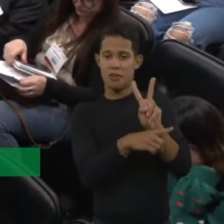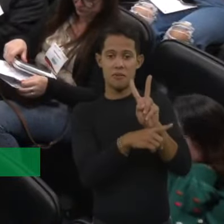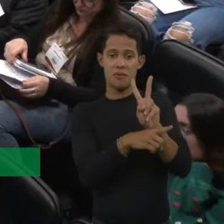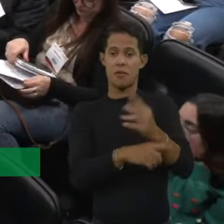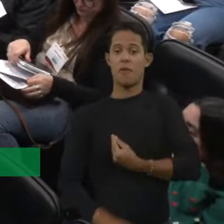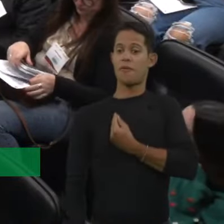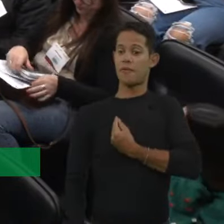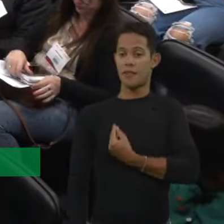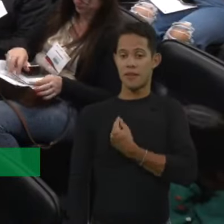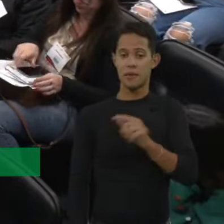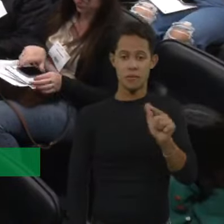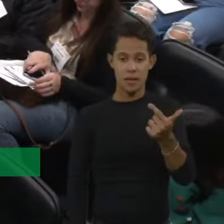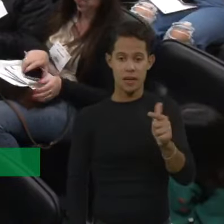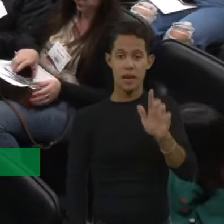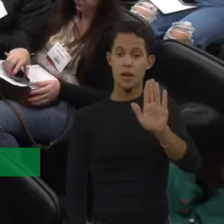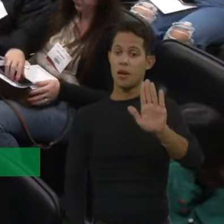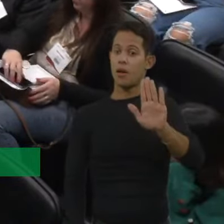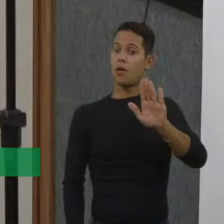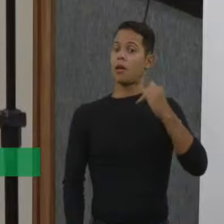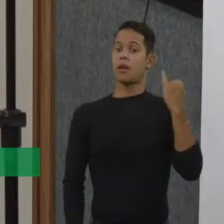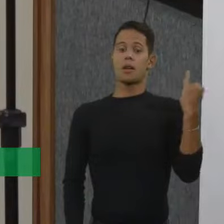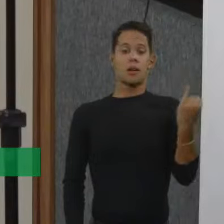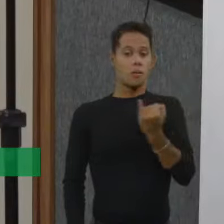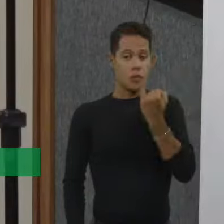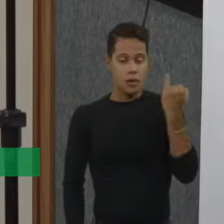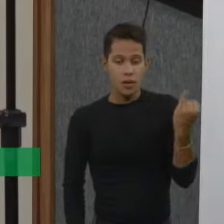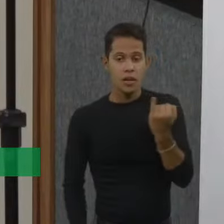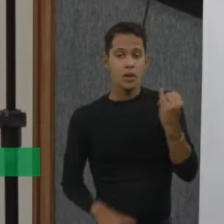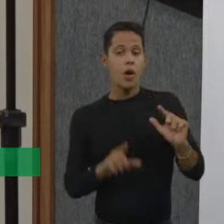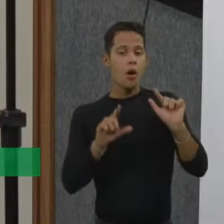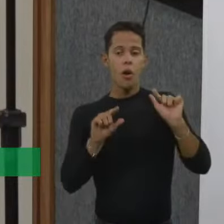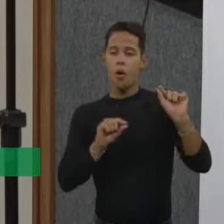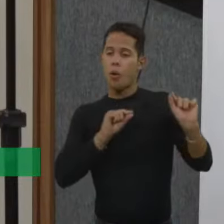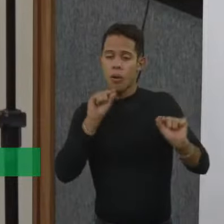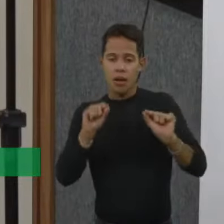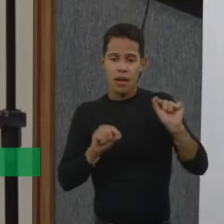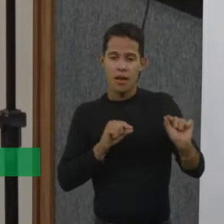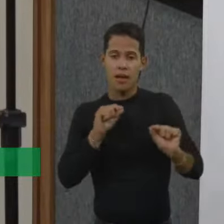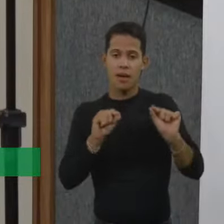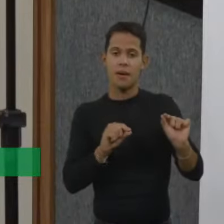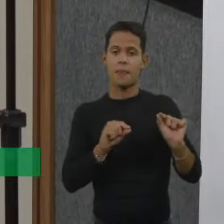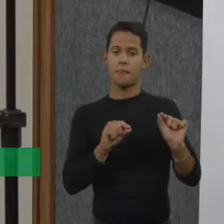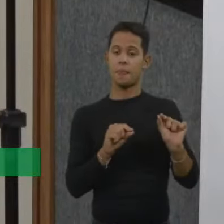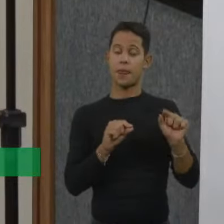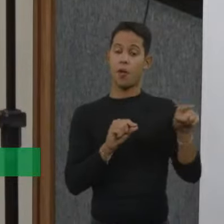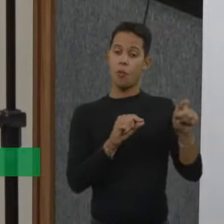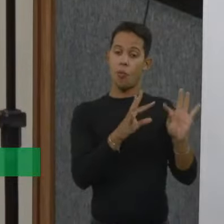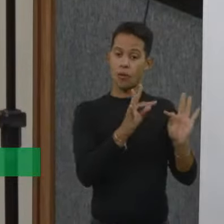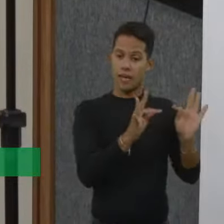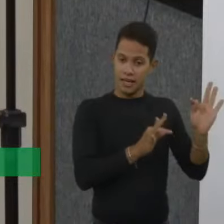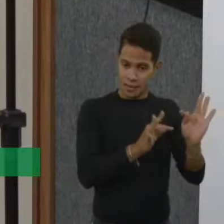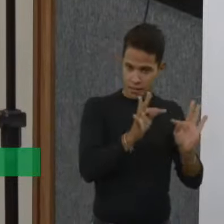Então, o mais importante, ou tão importante, melhor dizendo, do que a adesão a um